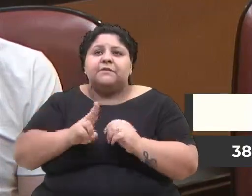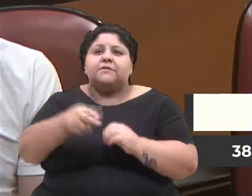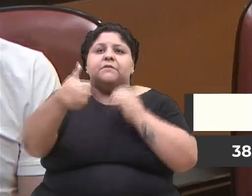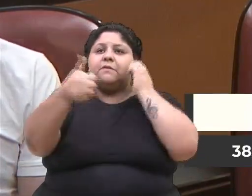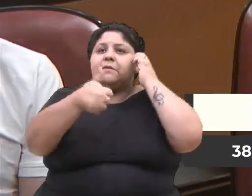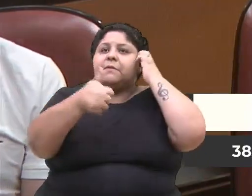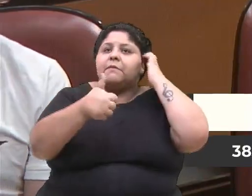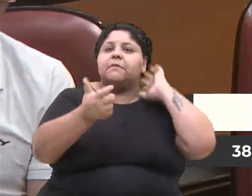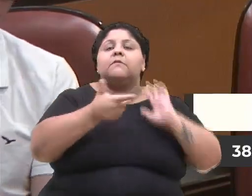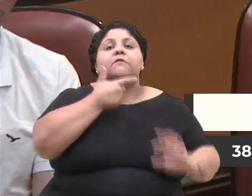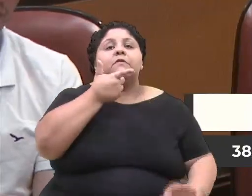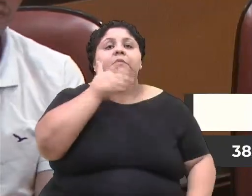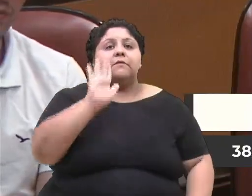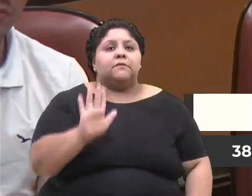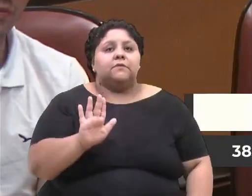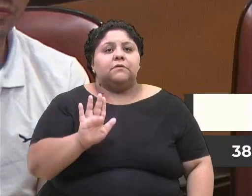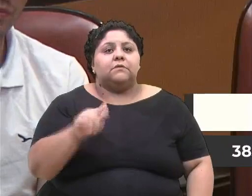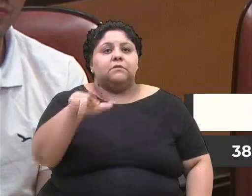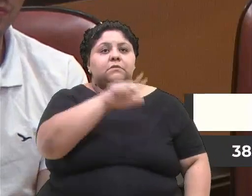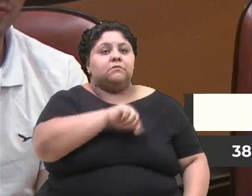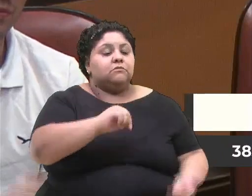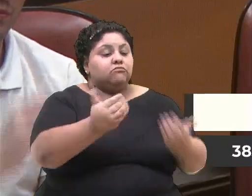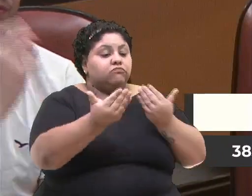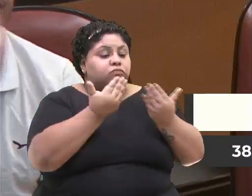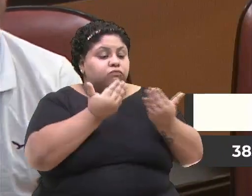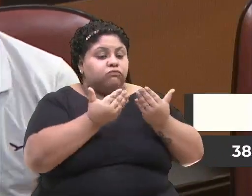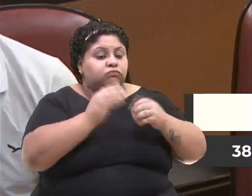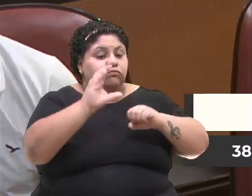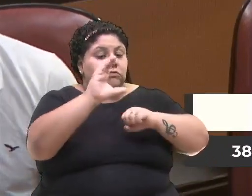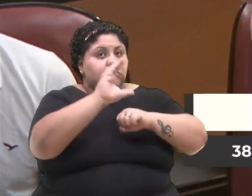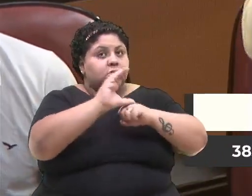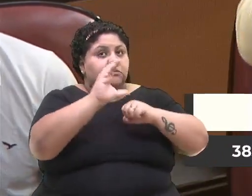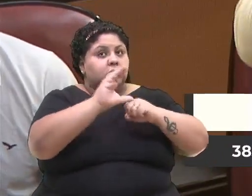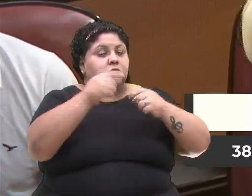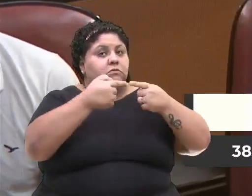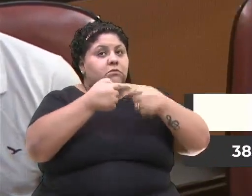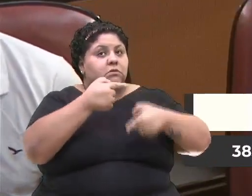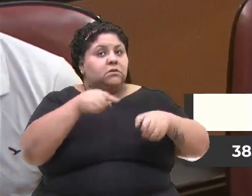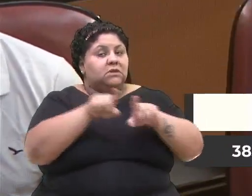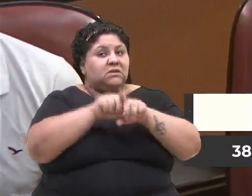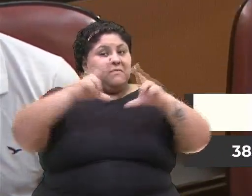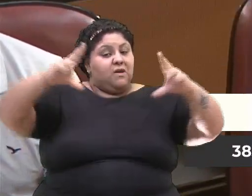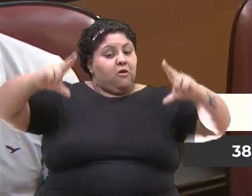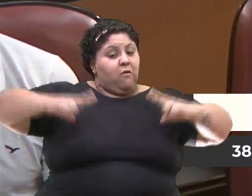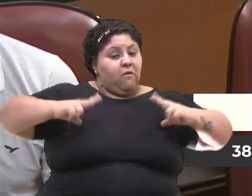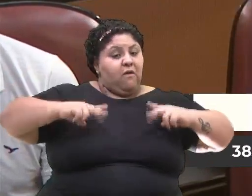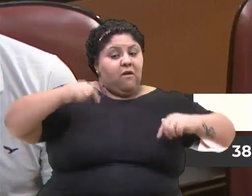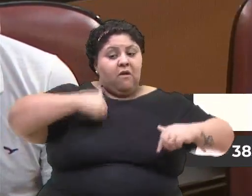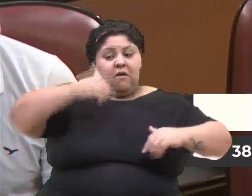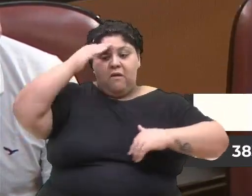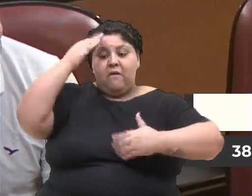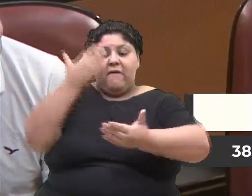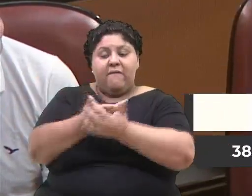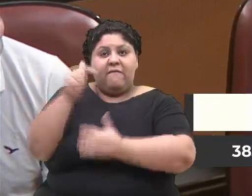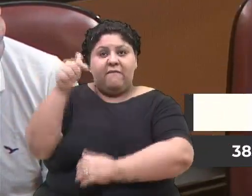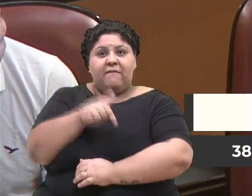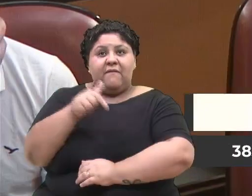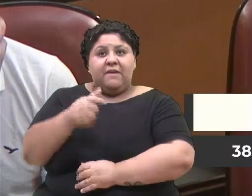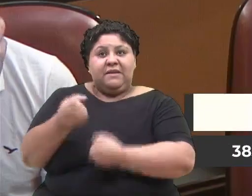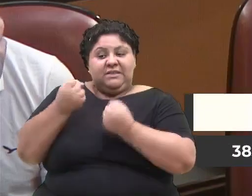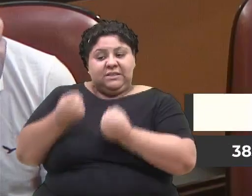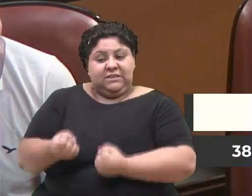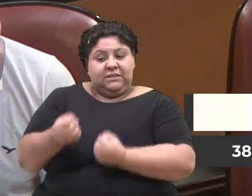eu falei várias vezes, a gente analisa a inconstitucionalidade e o mérito. E eu acredito que nesse caso pesou mais